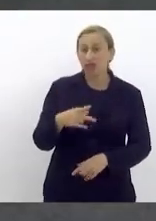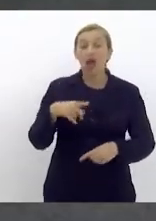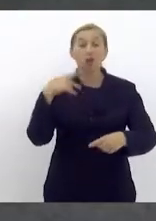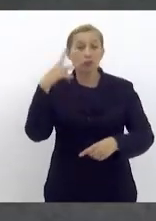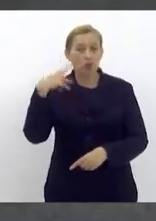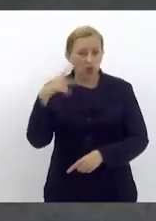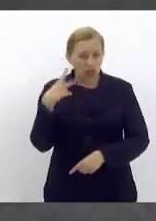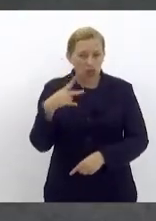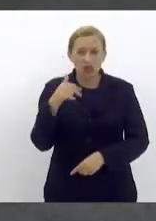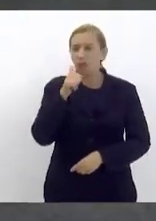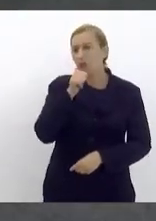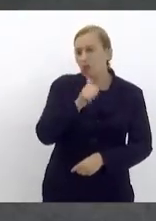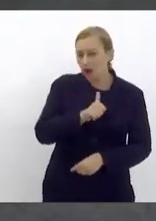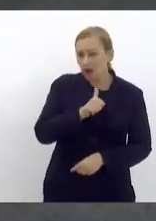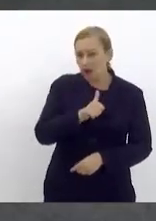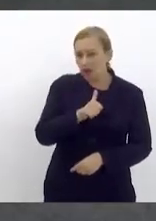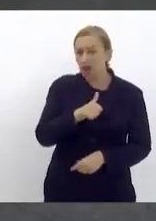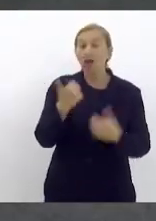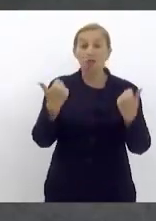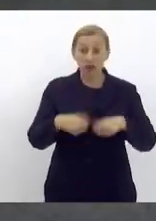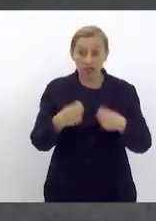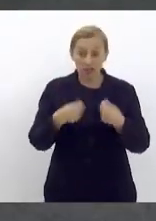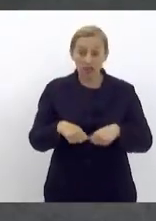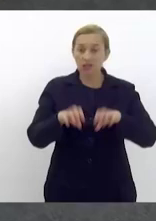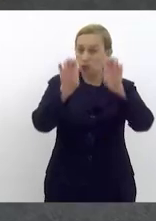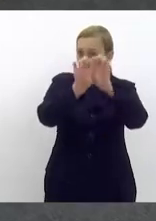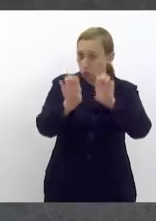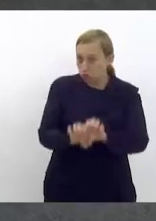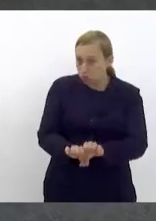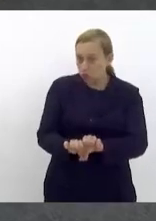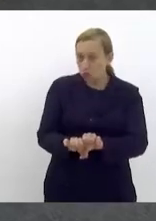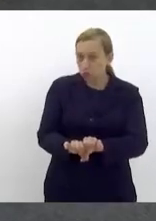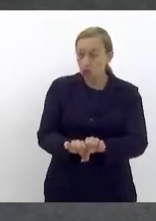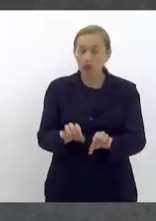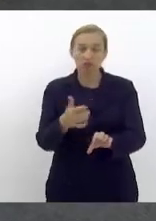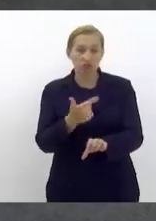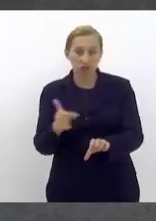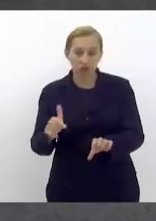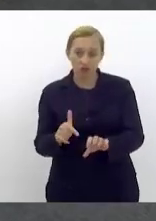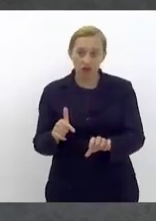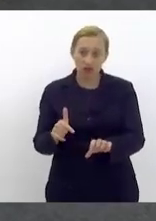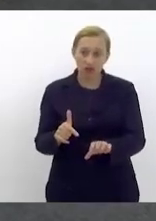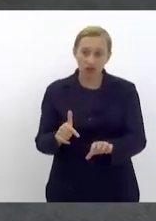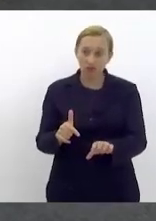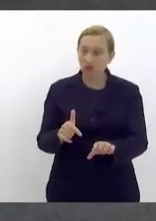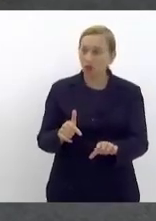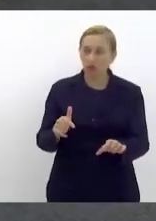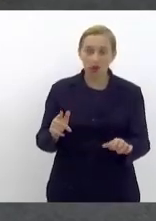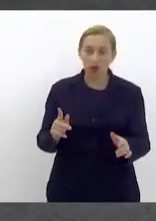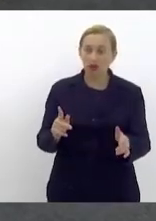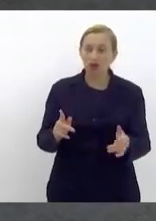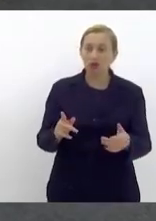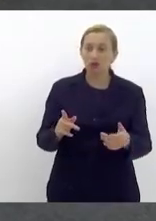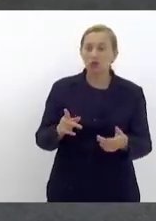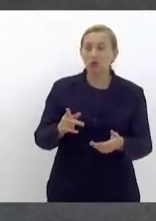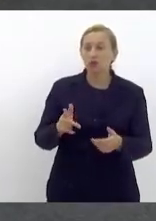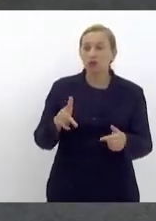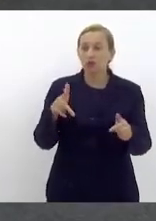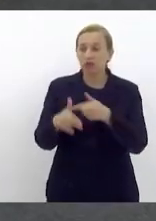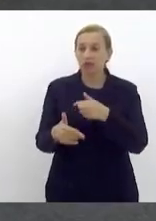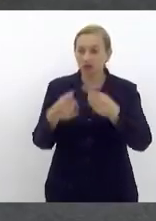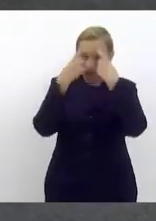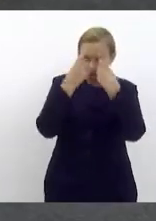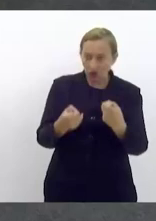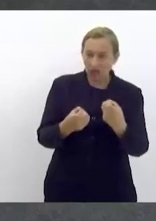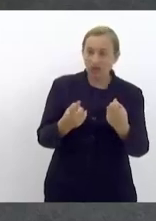política para as mulheres precisam ser estruturais e estruturantes, senão não fugiremos da lógica de violência contra as mulheres.